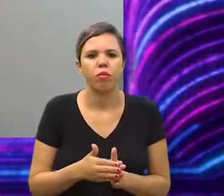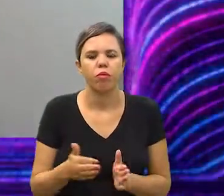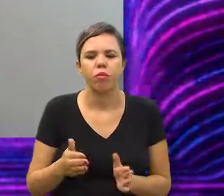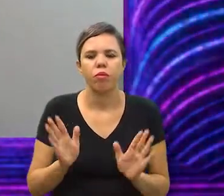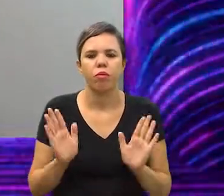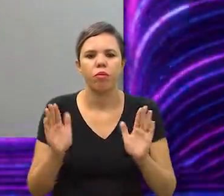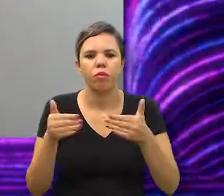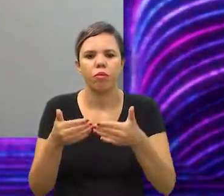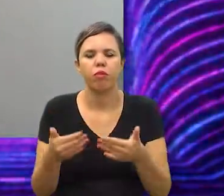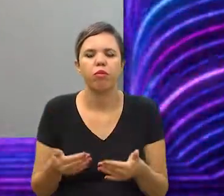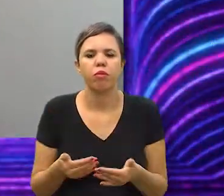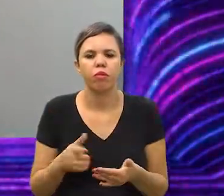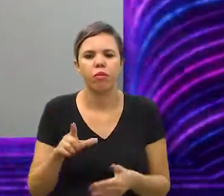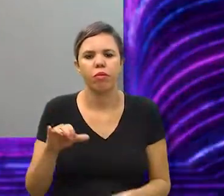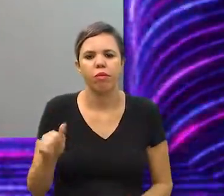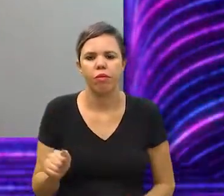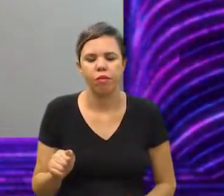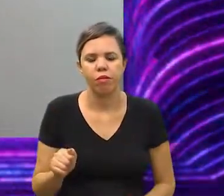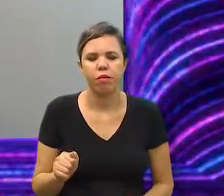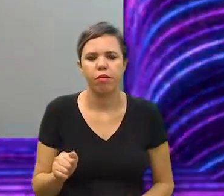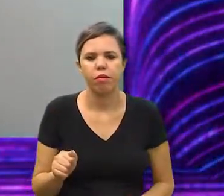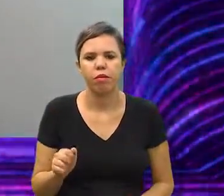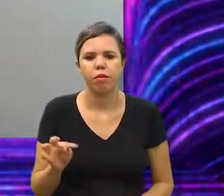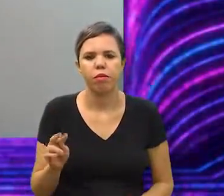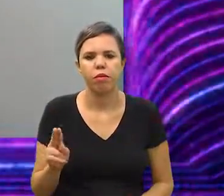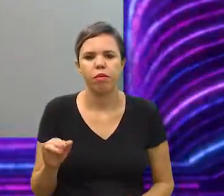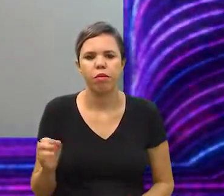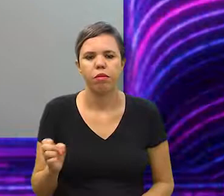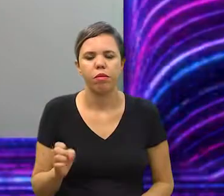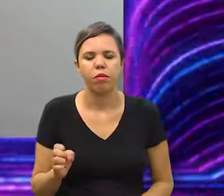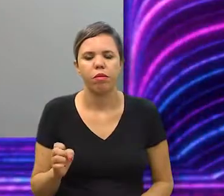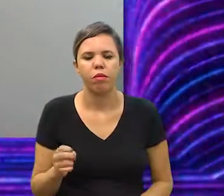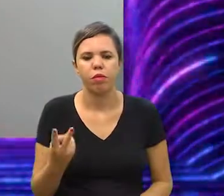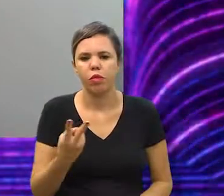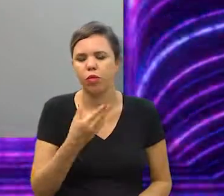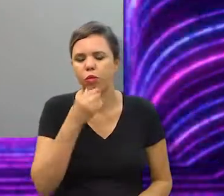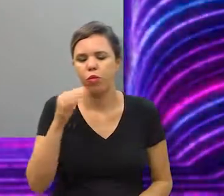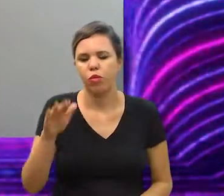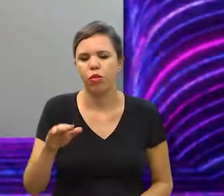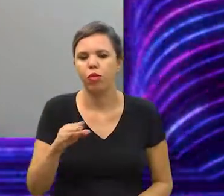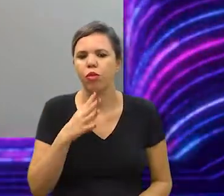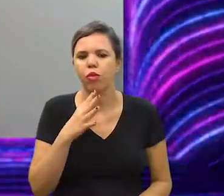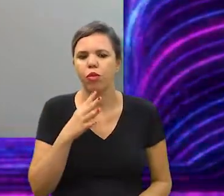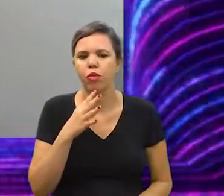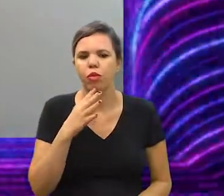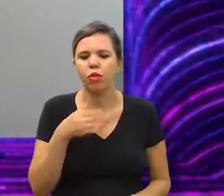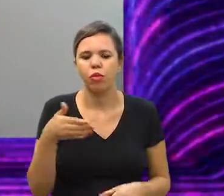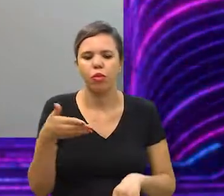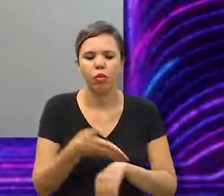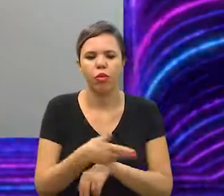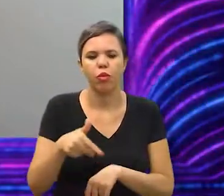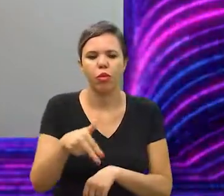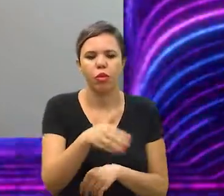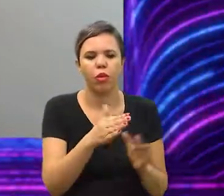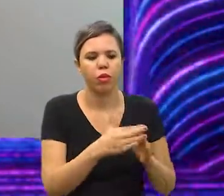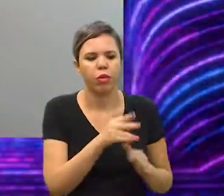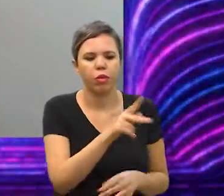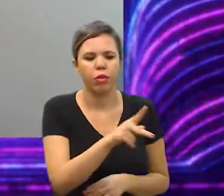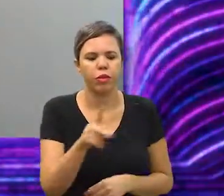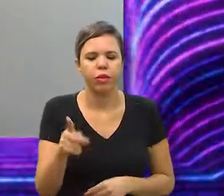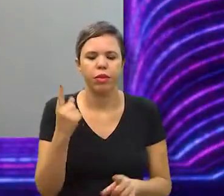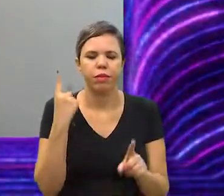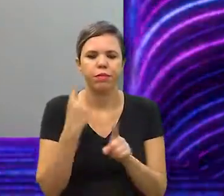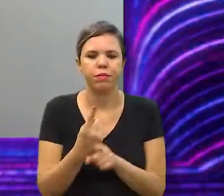gente vai focar no Luca e no Tonho, que são dois garotinhos que a Lúcia conhece quando ela está indo para a casa do professor.